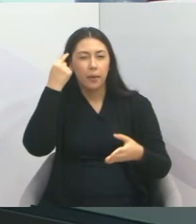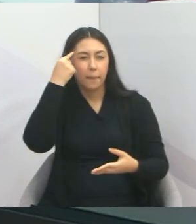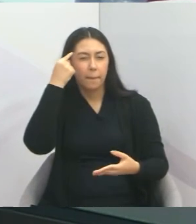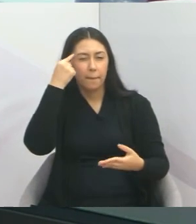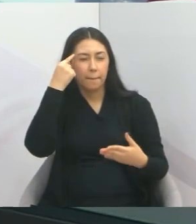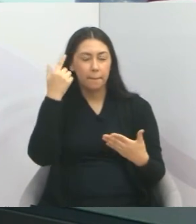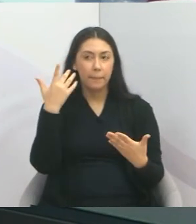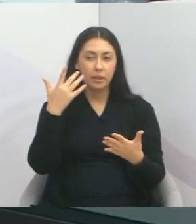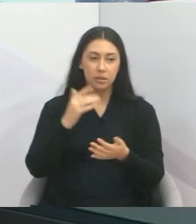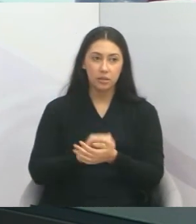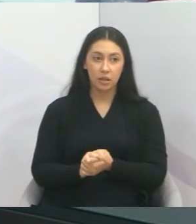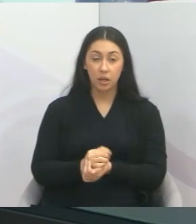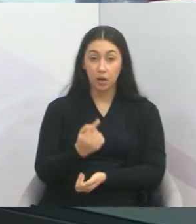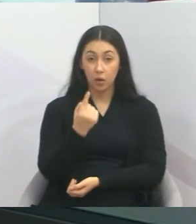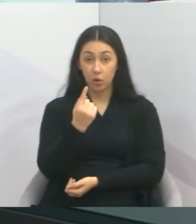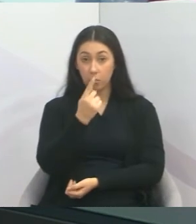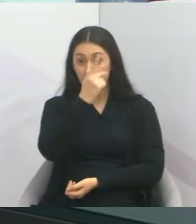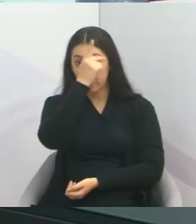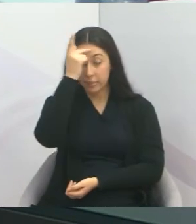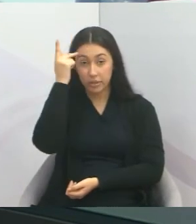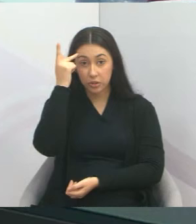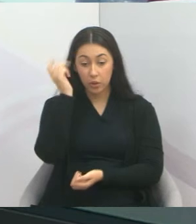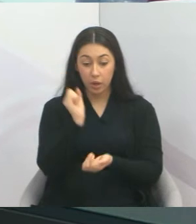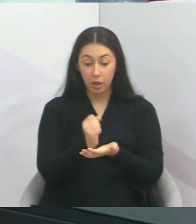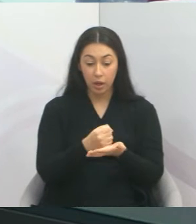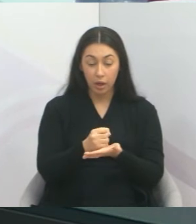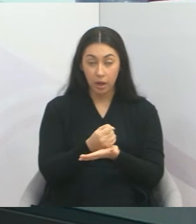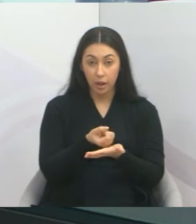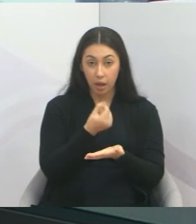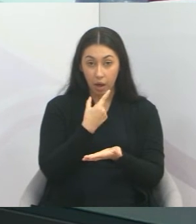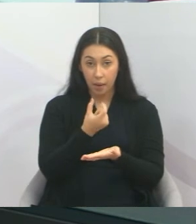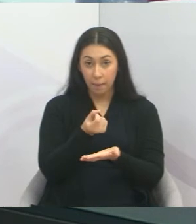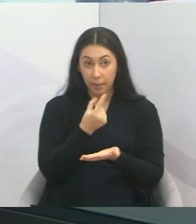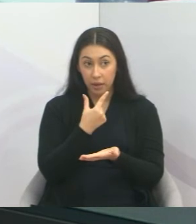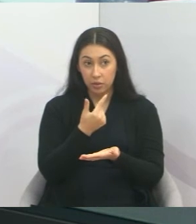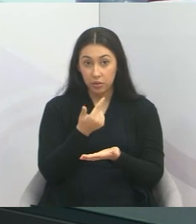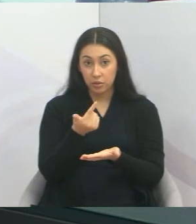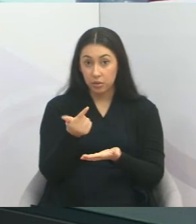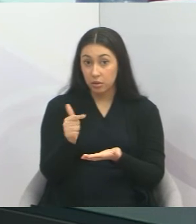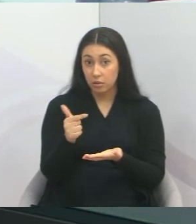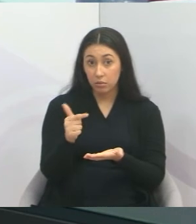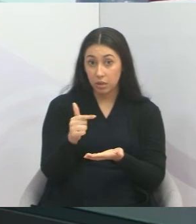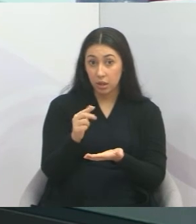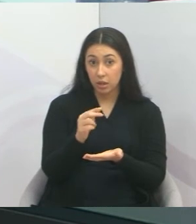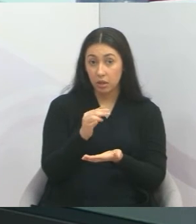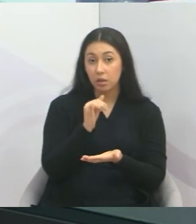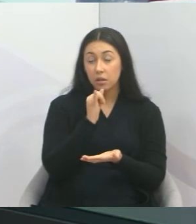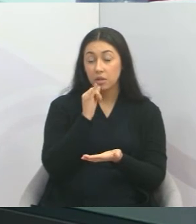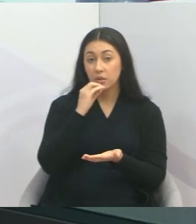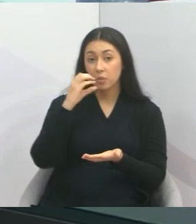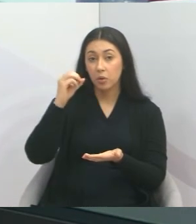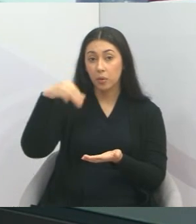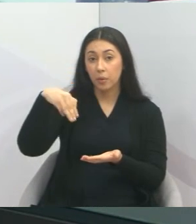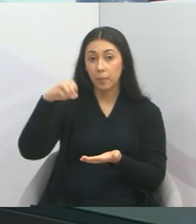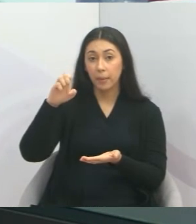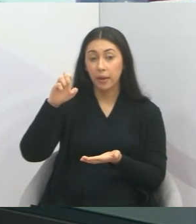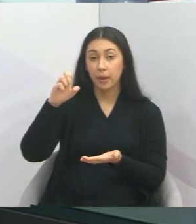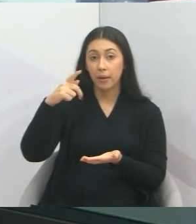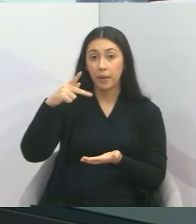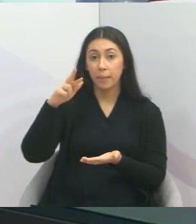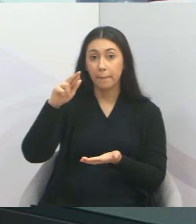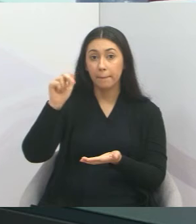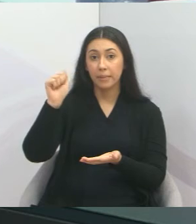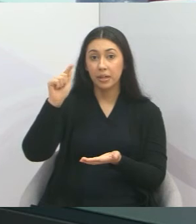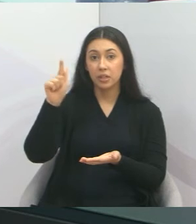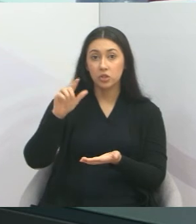o que é uma pessoa ficar sem ecb omeoprazol sem receber